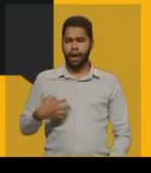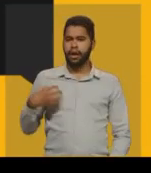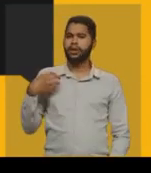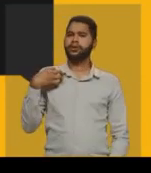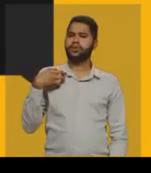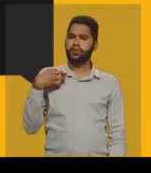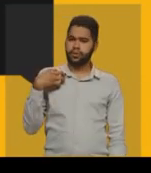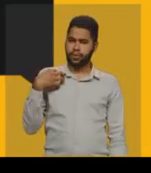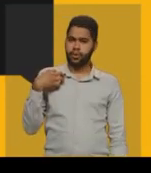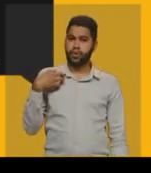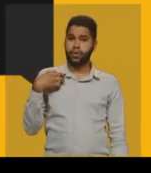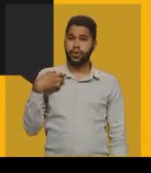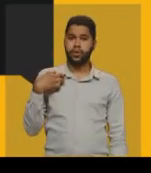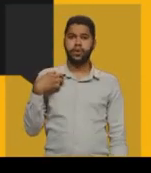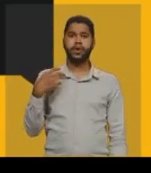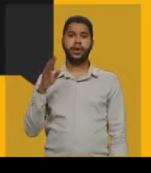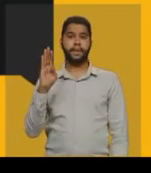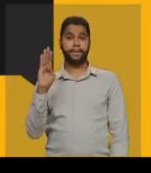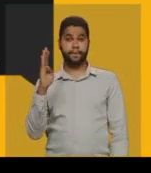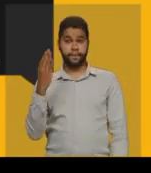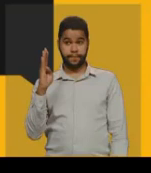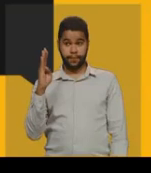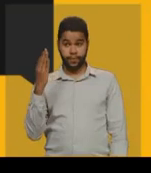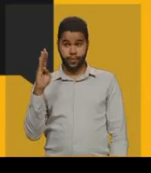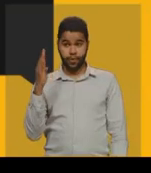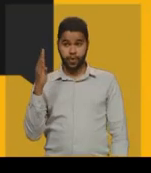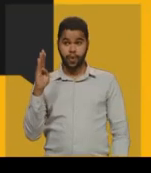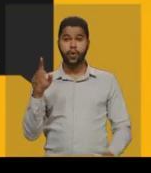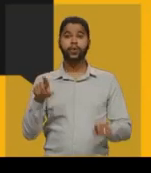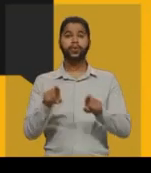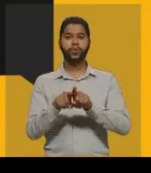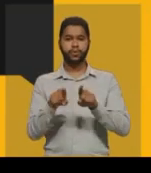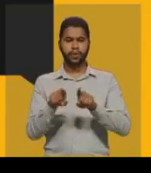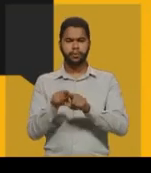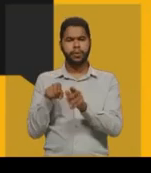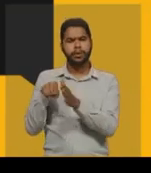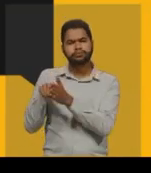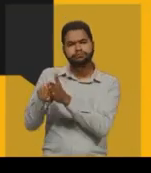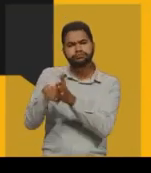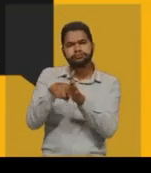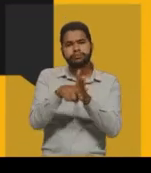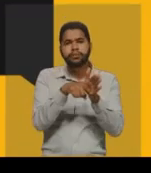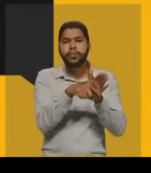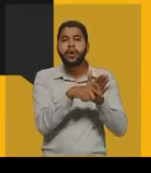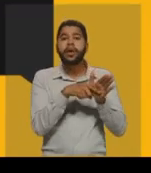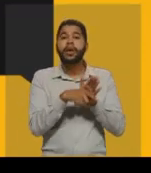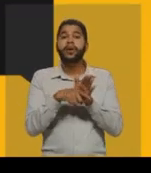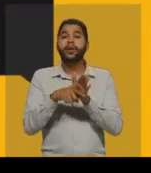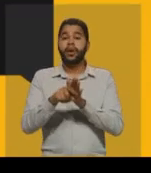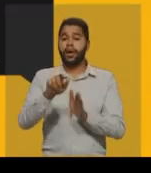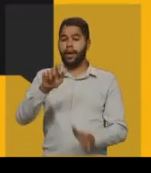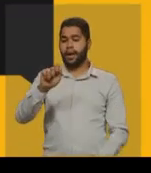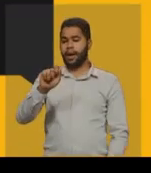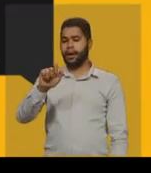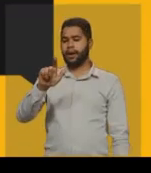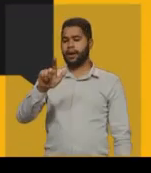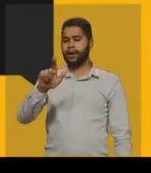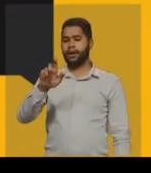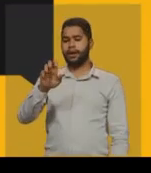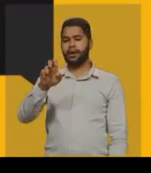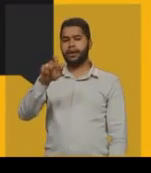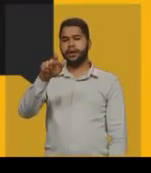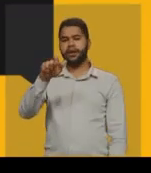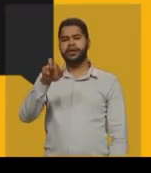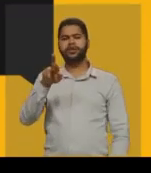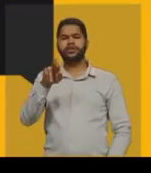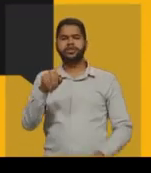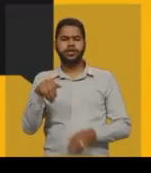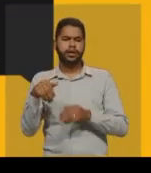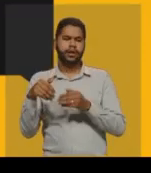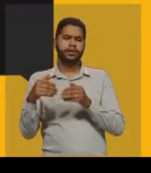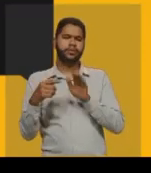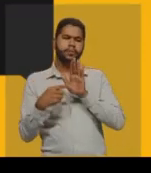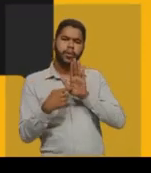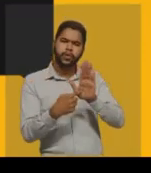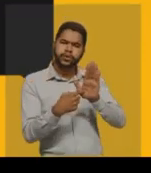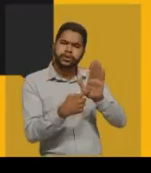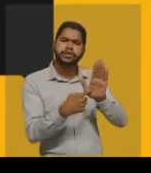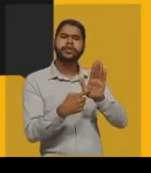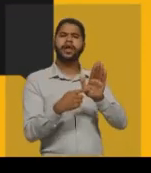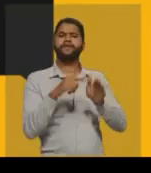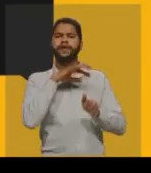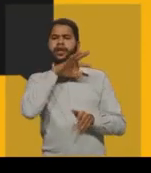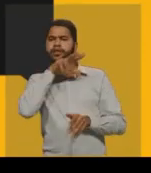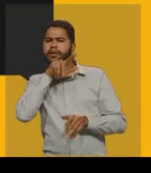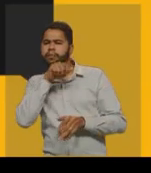um biólogo também, já que Alexandre Magno levava para ele várias espécies animais e vegetais para